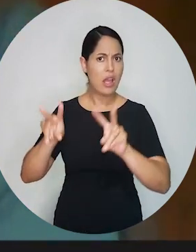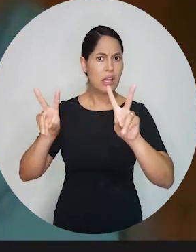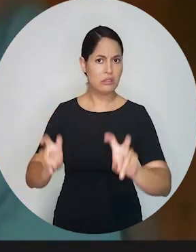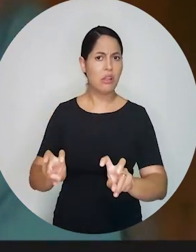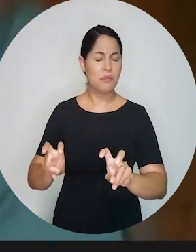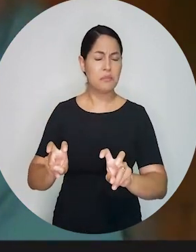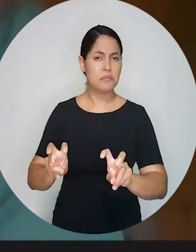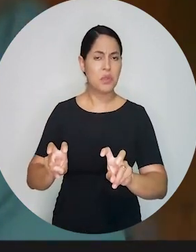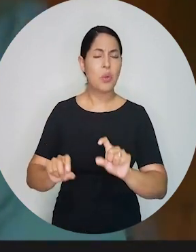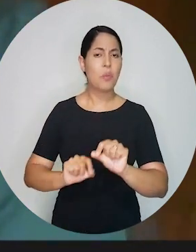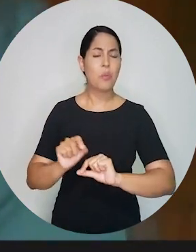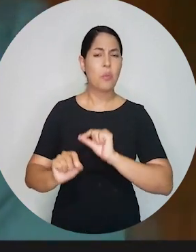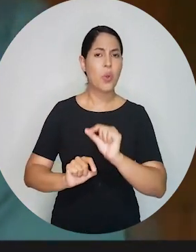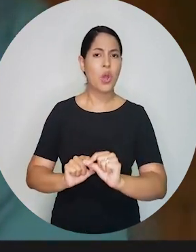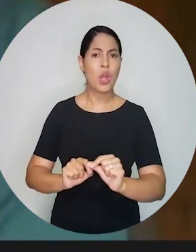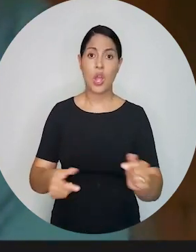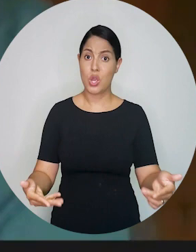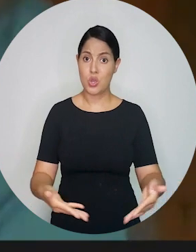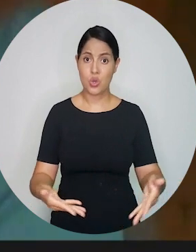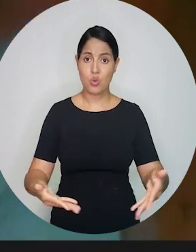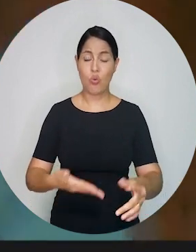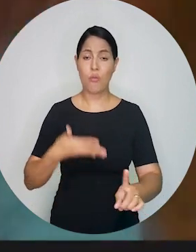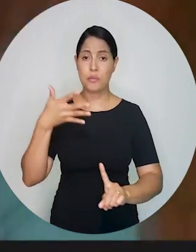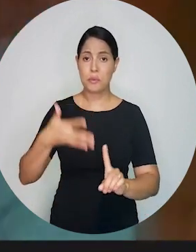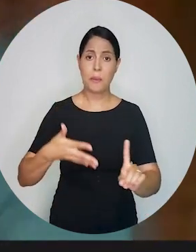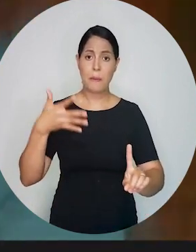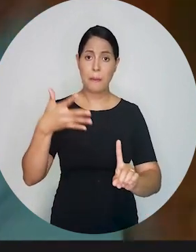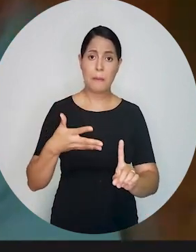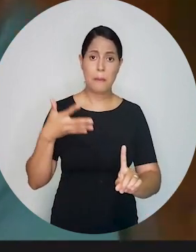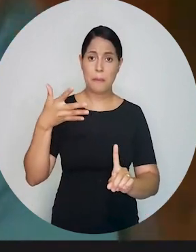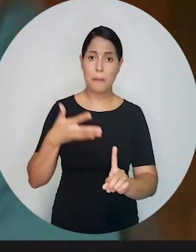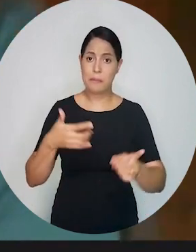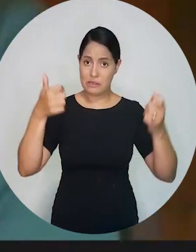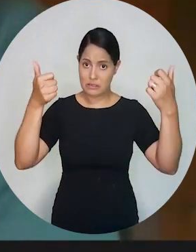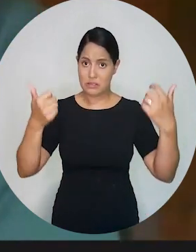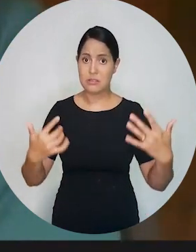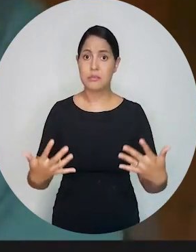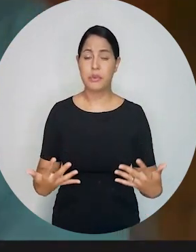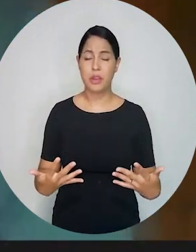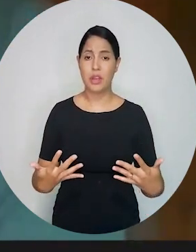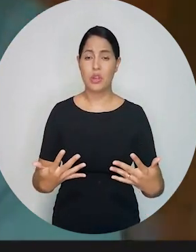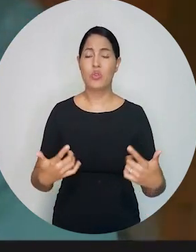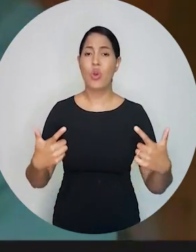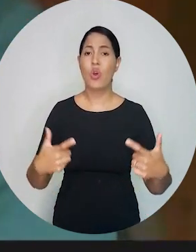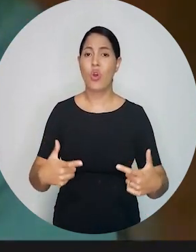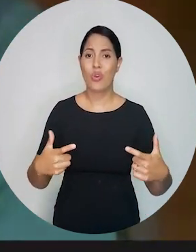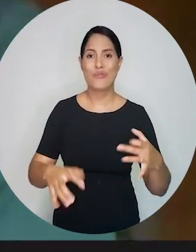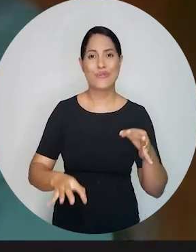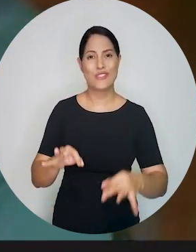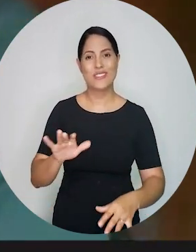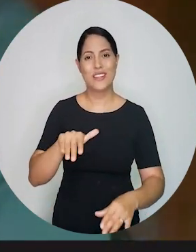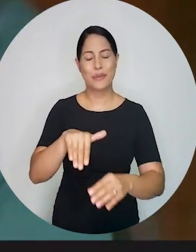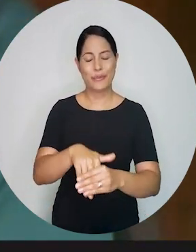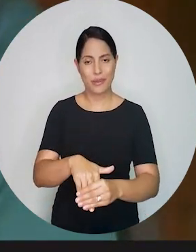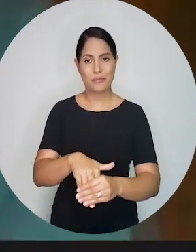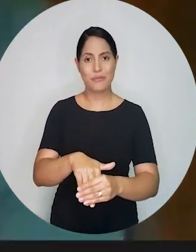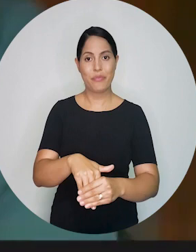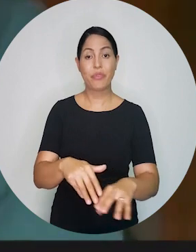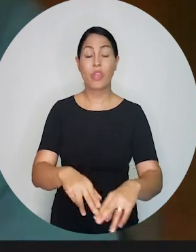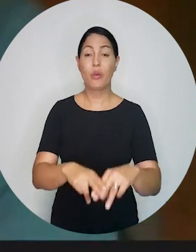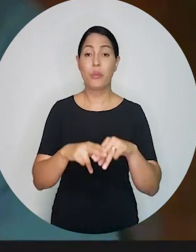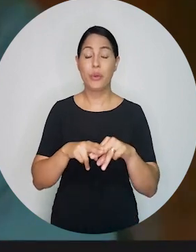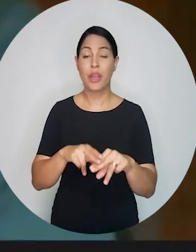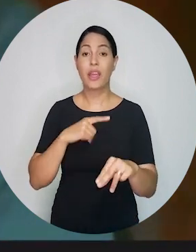de 92, e com certeza esse é um tema que terá que ser enfrentado aqui dos